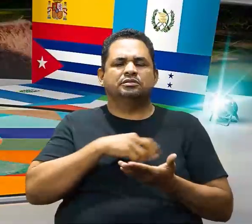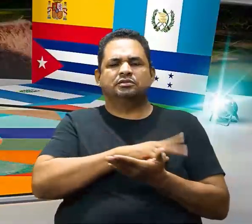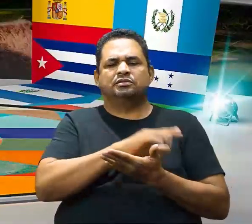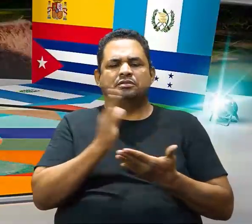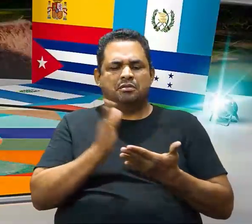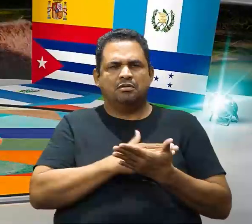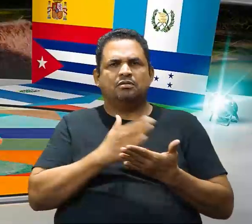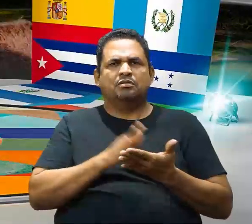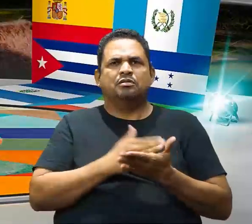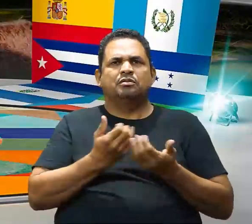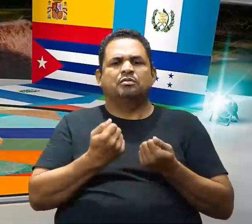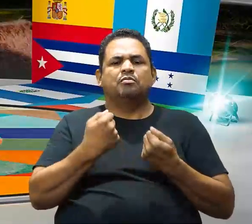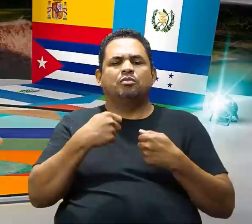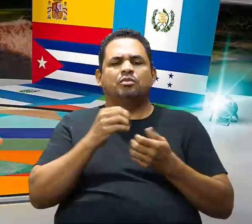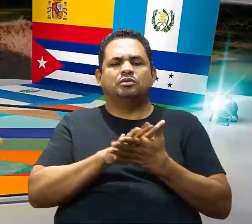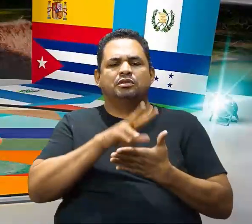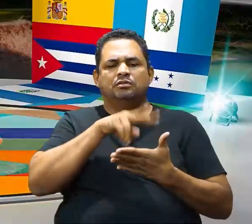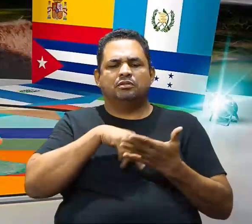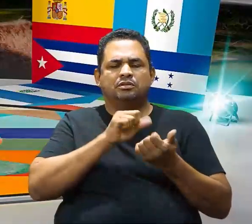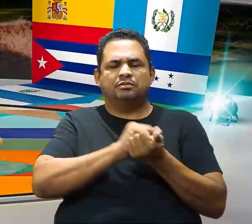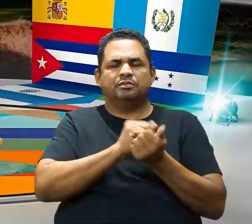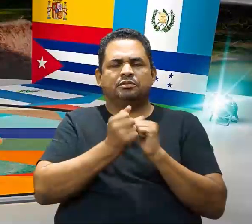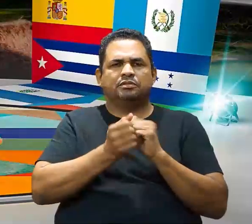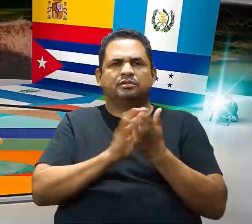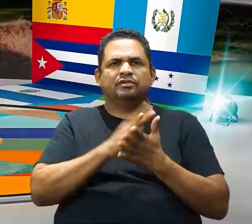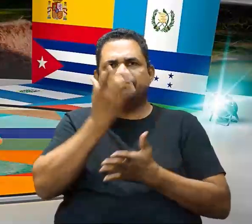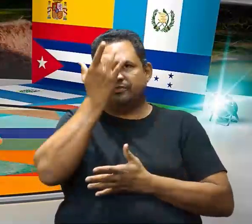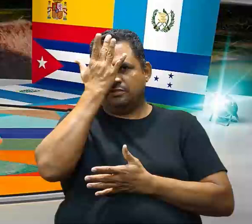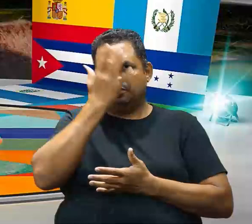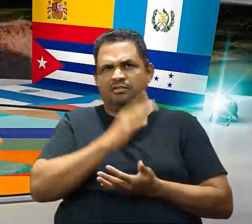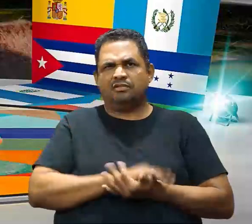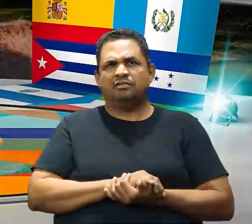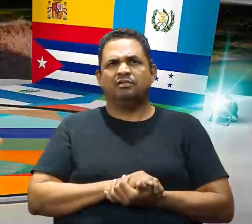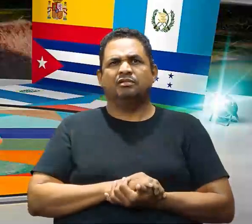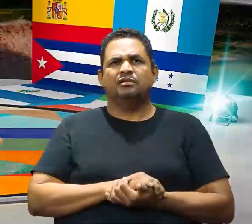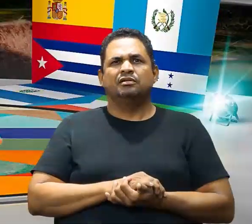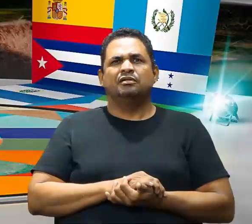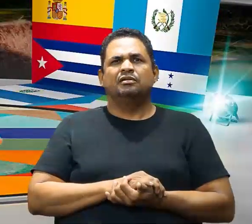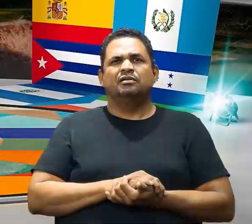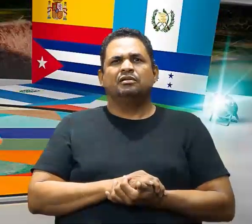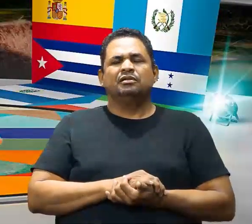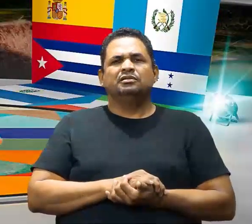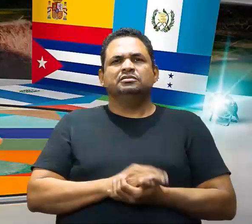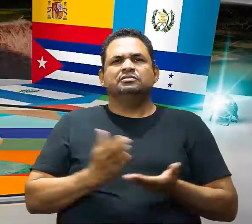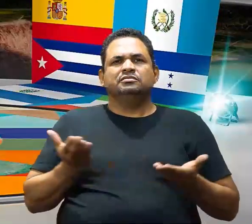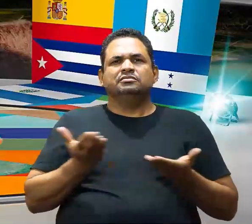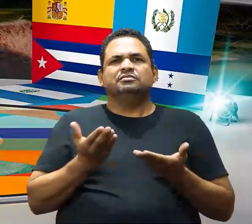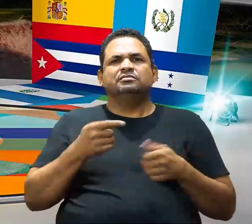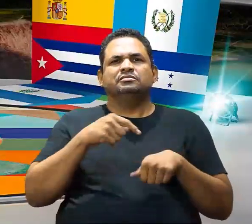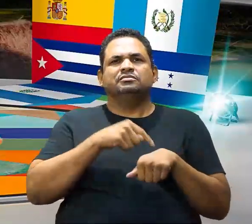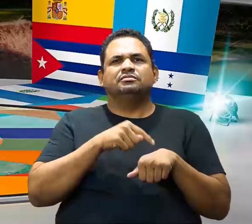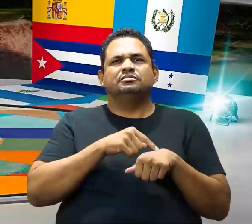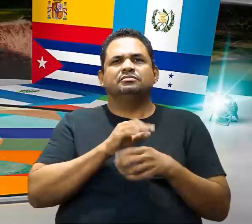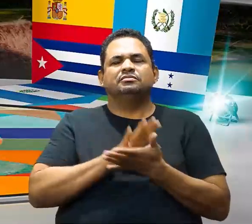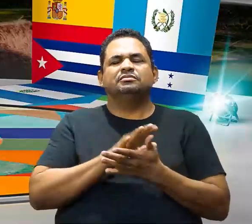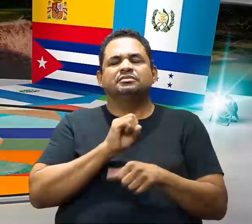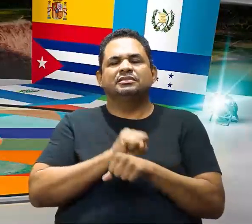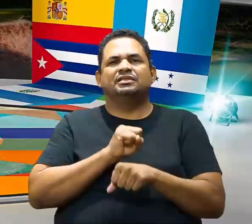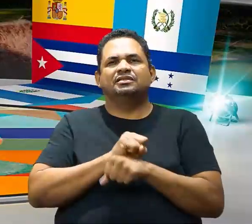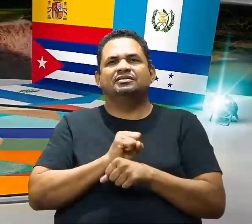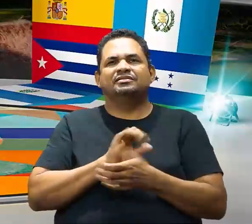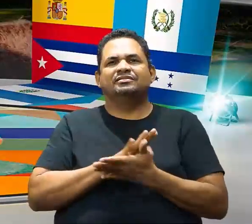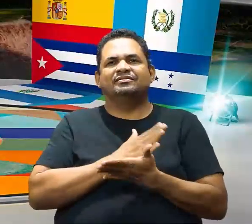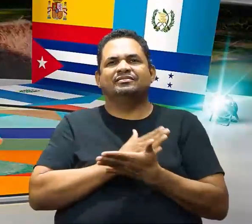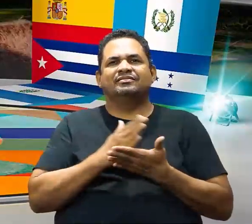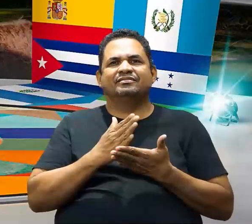ler uma adaptação que fica mais fácil. É verdade. E agora chegou um momento que eu estou esperando desde o início. É um